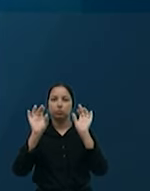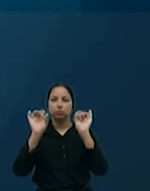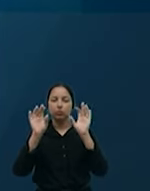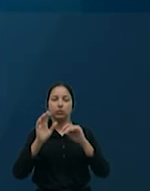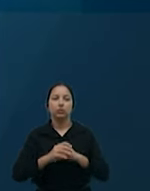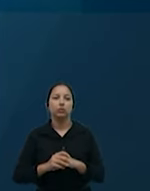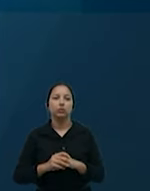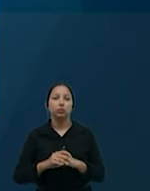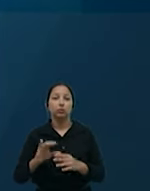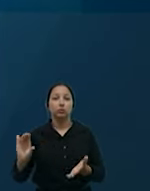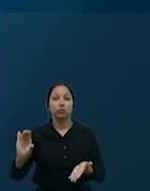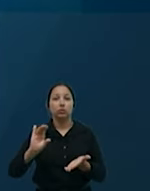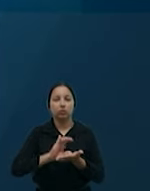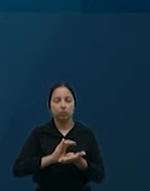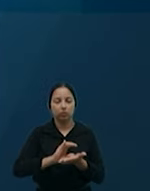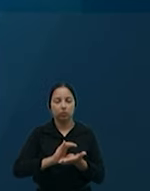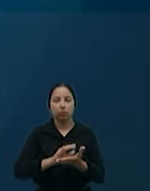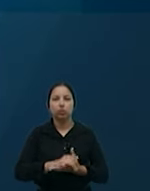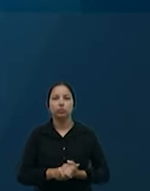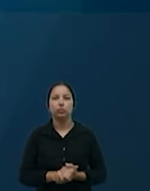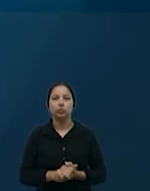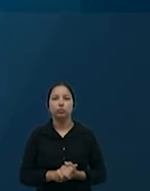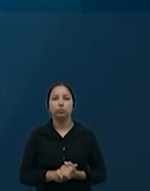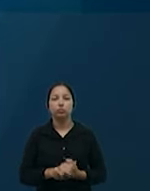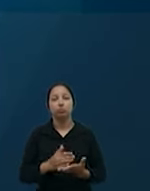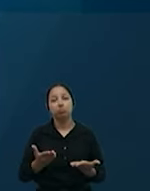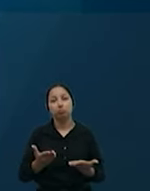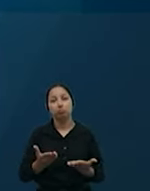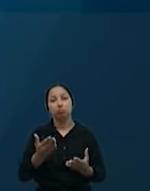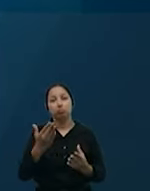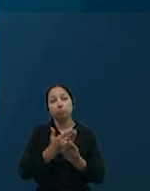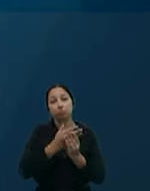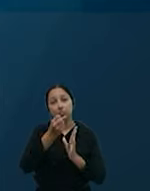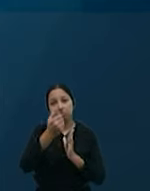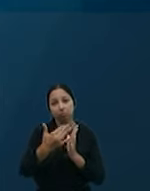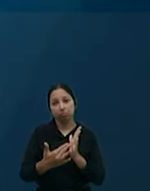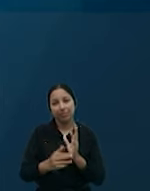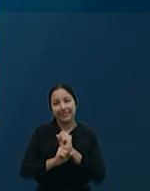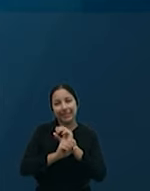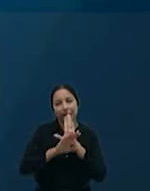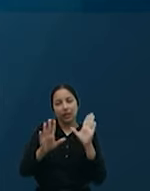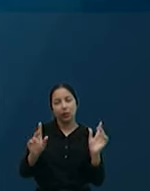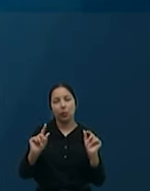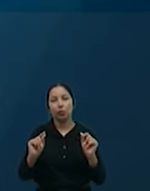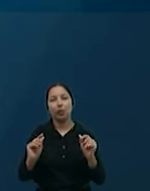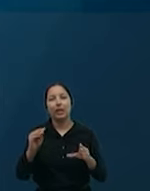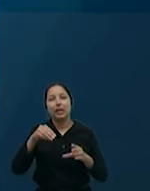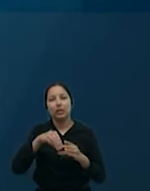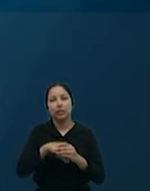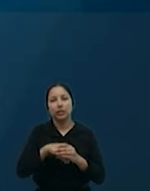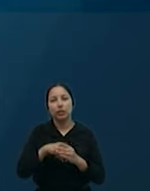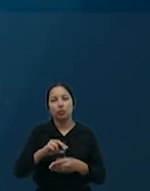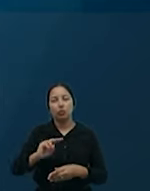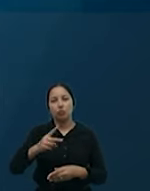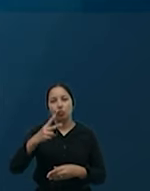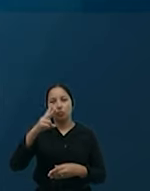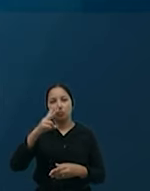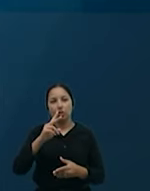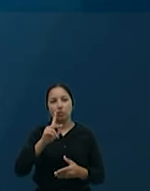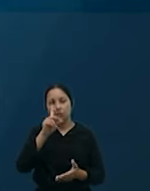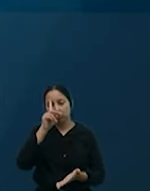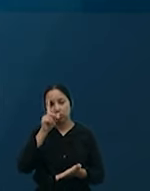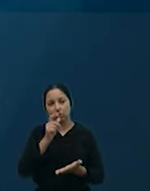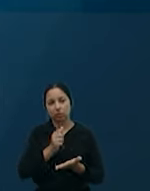de declaração, ficou esclarecido que, dentro do valor fixado, ele foi arbitrado,